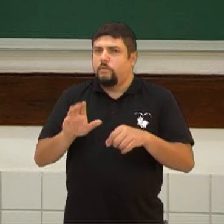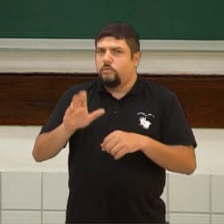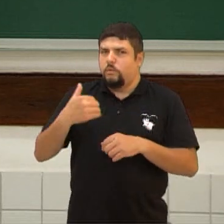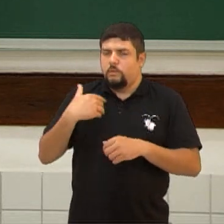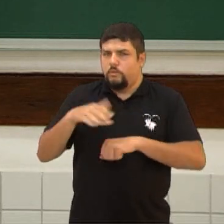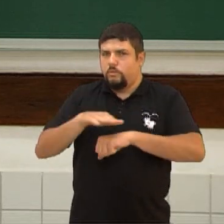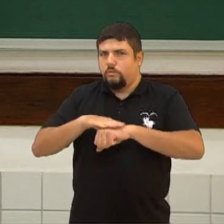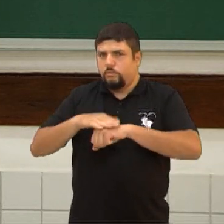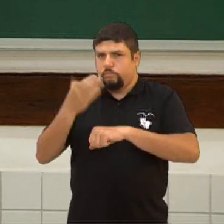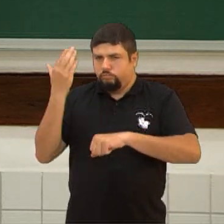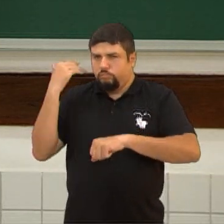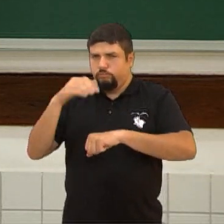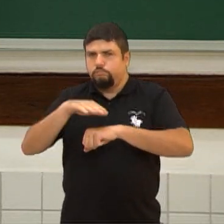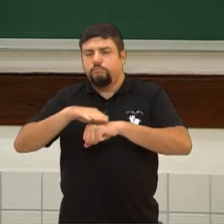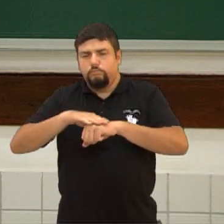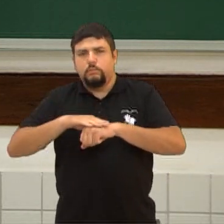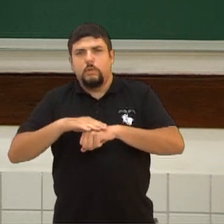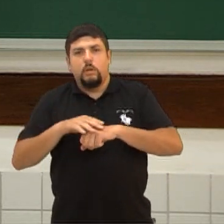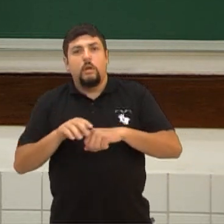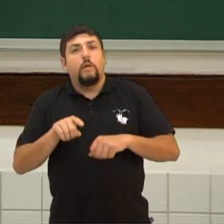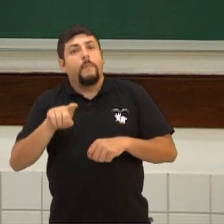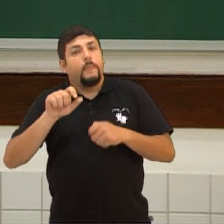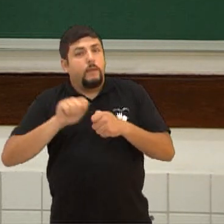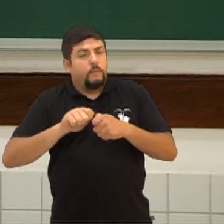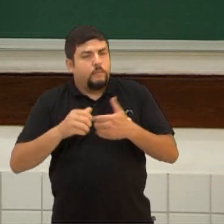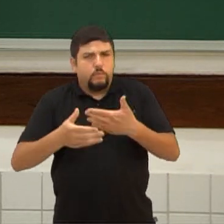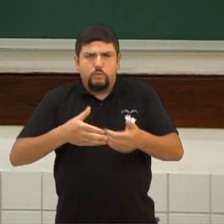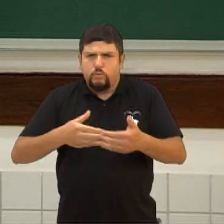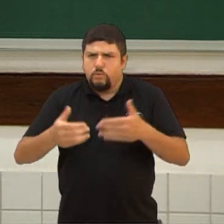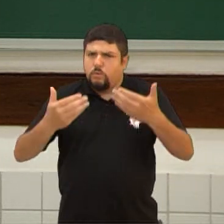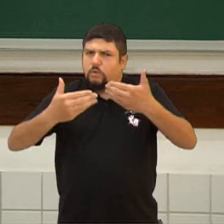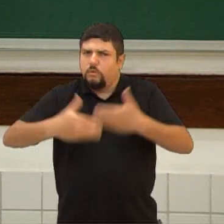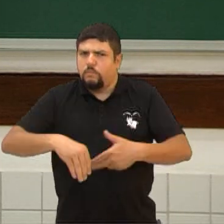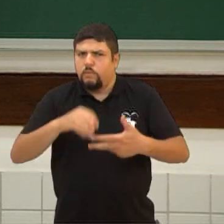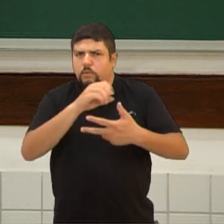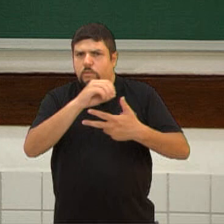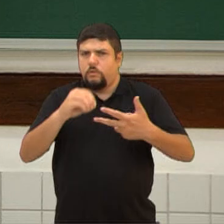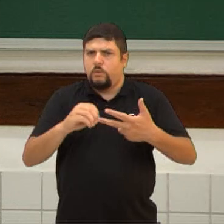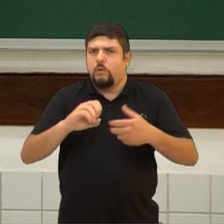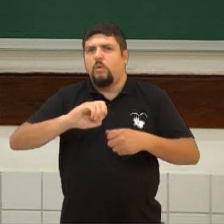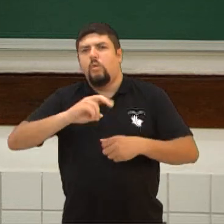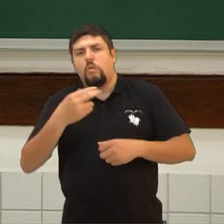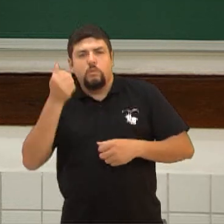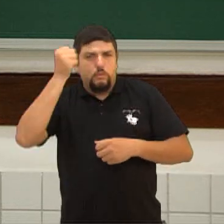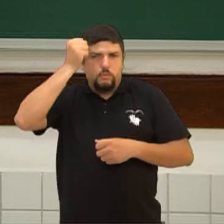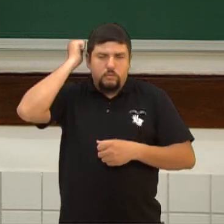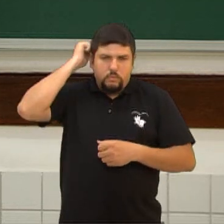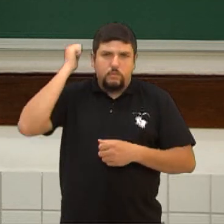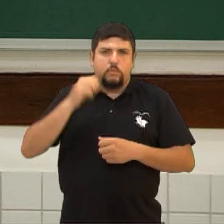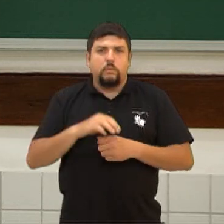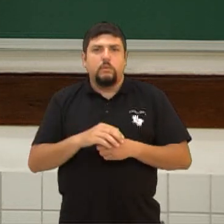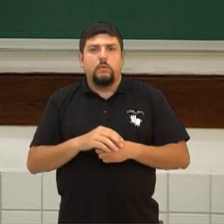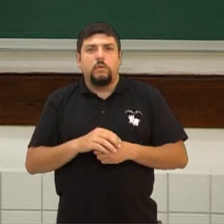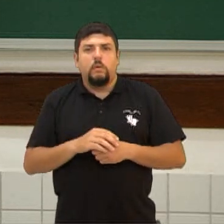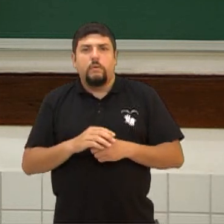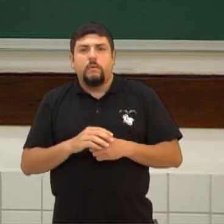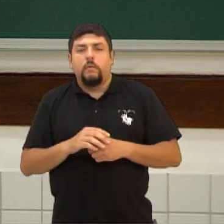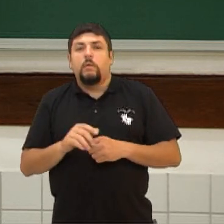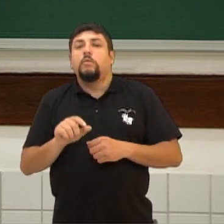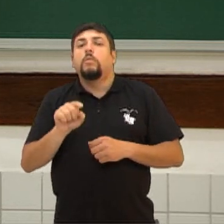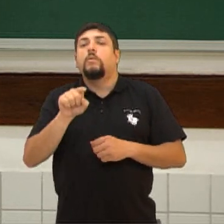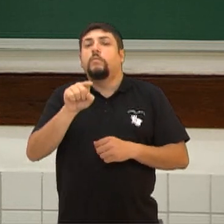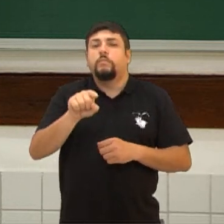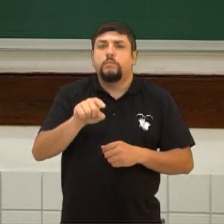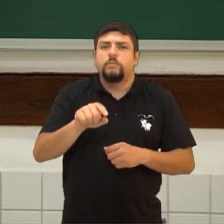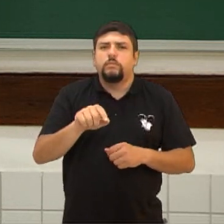relembrar. Para você fazer qualquer prova de Enem ou de vestibular, gente, o máximo de conhecimento que